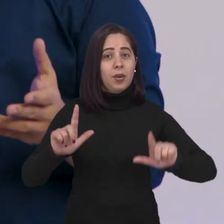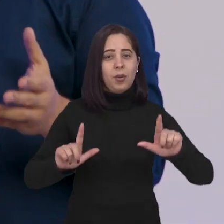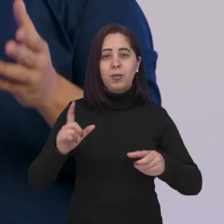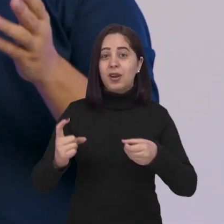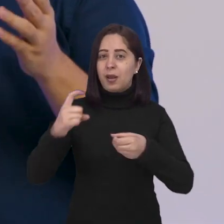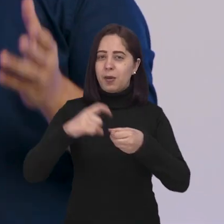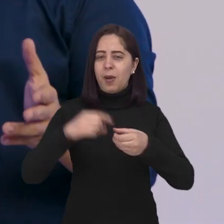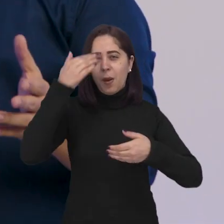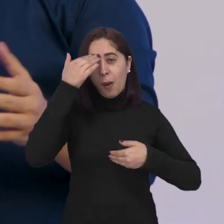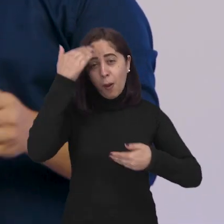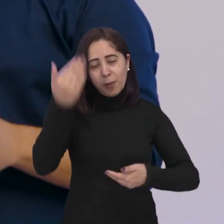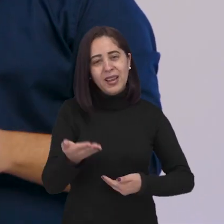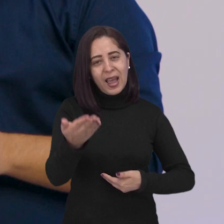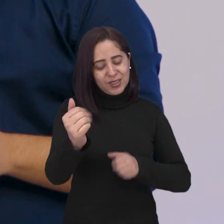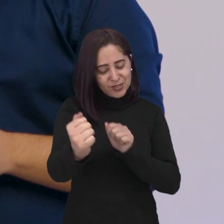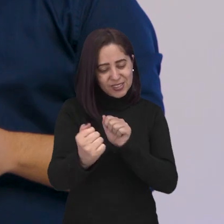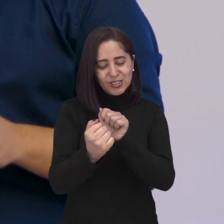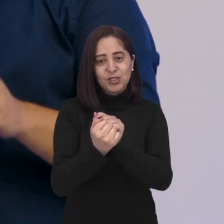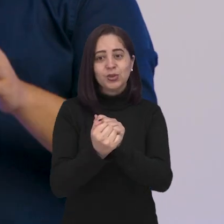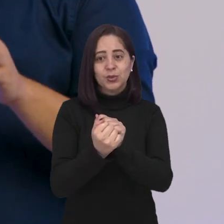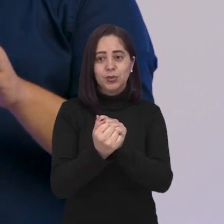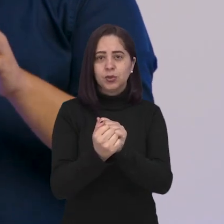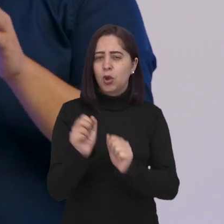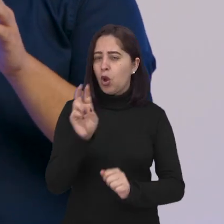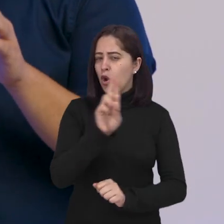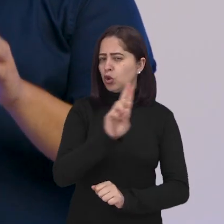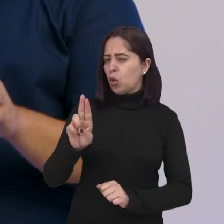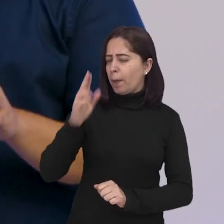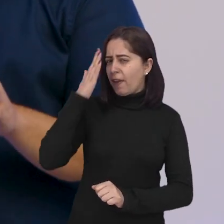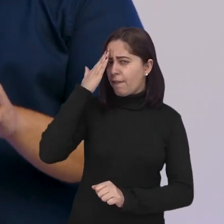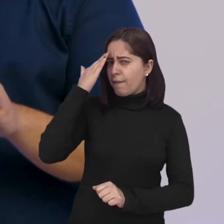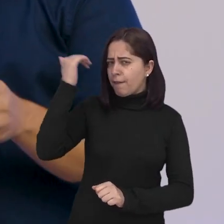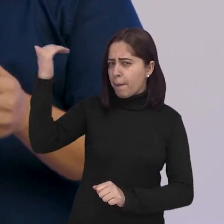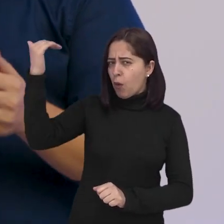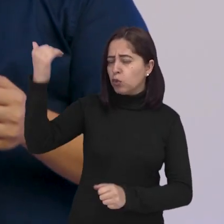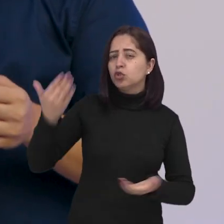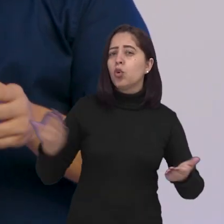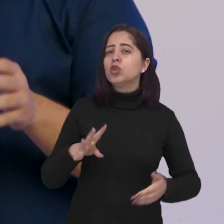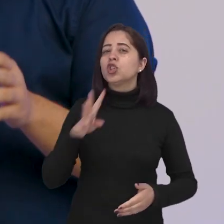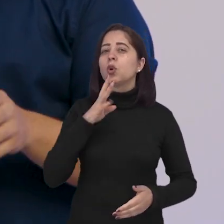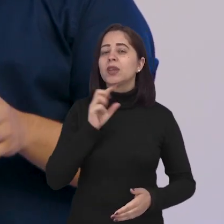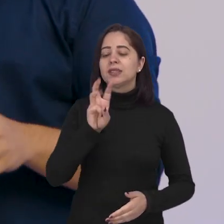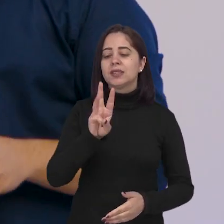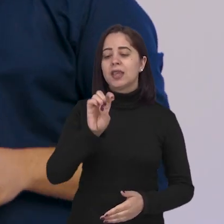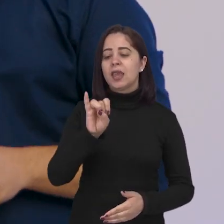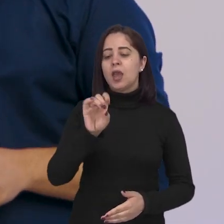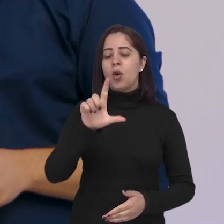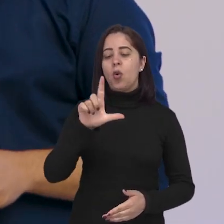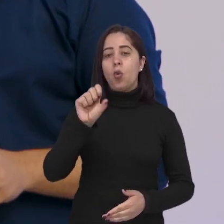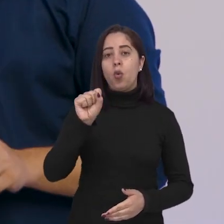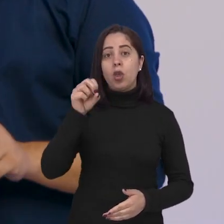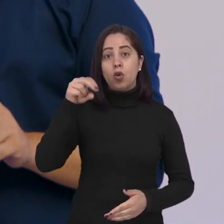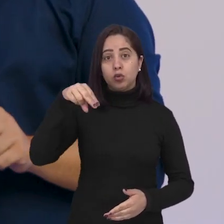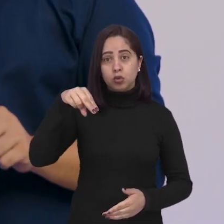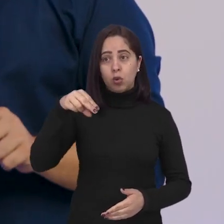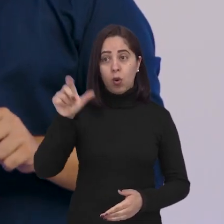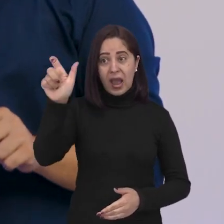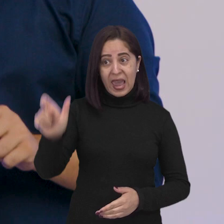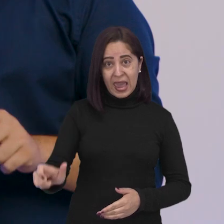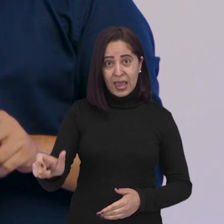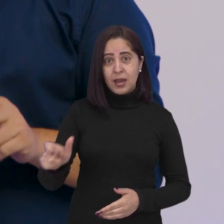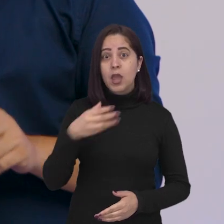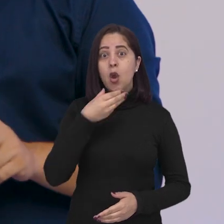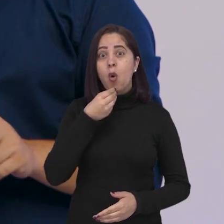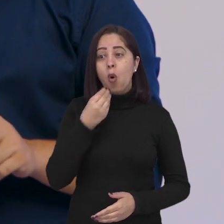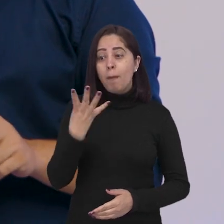Estamos de volta, obrigado pela sua companhia. E no Nomes da Cidade de hoje, vamos conhecer o Wilson Aparecido, um josuense que